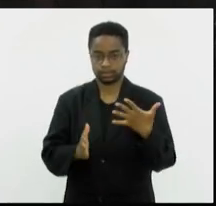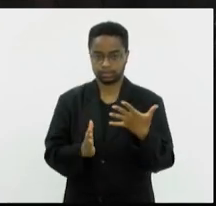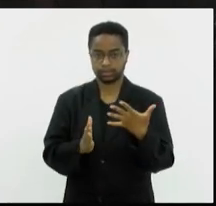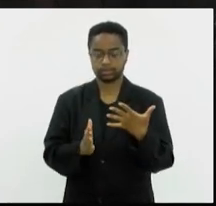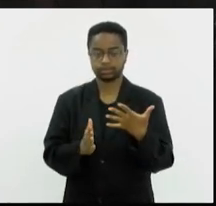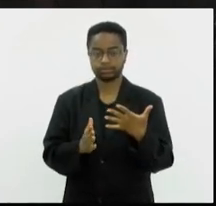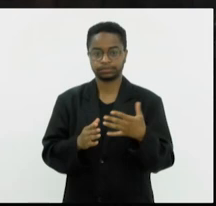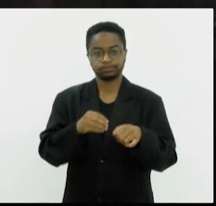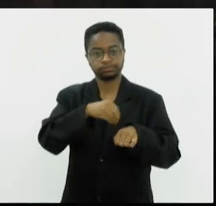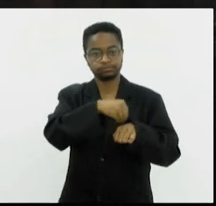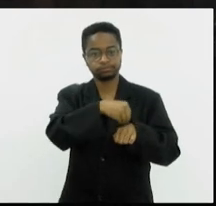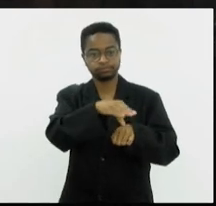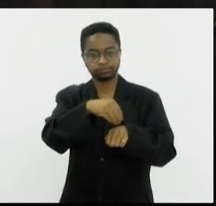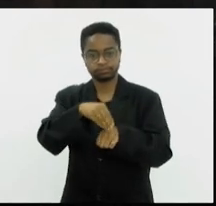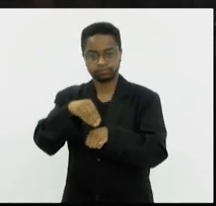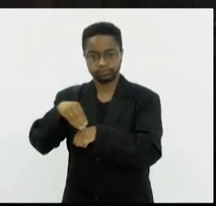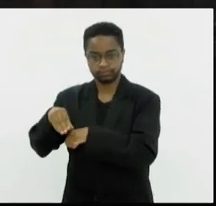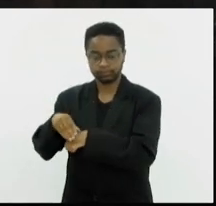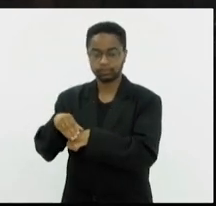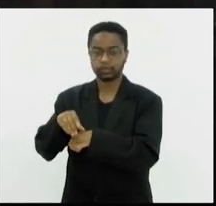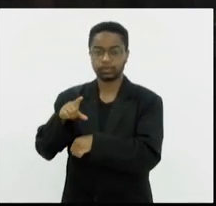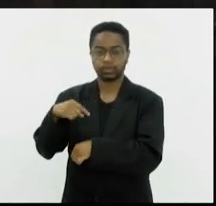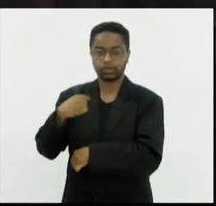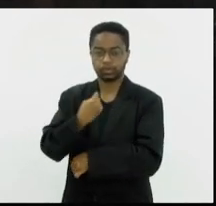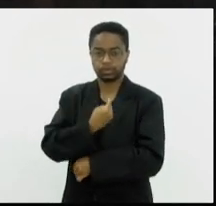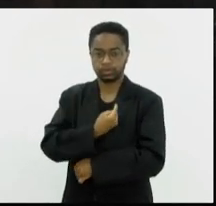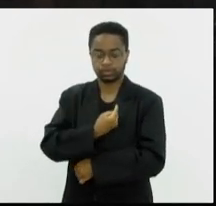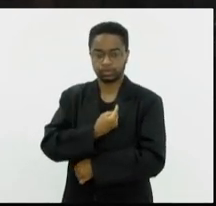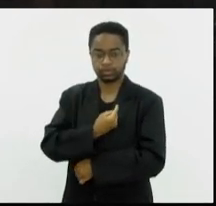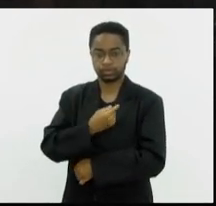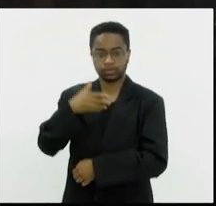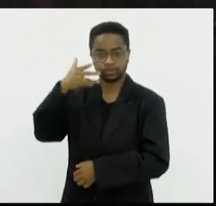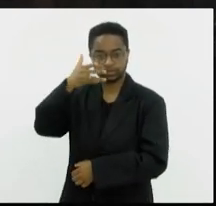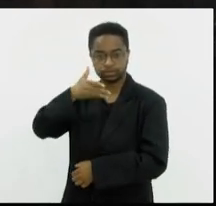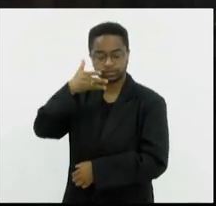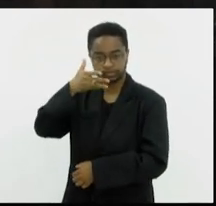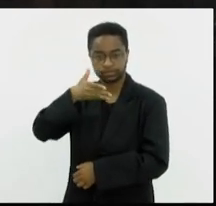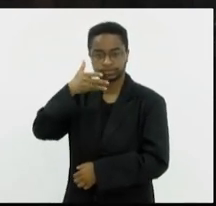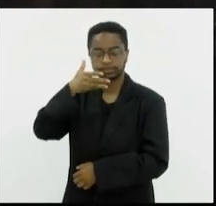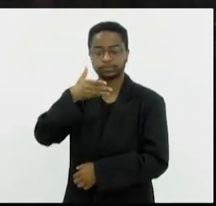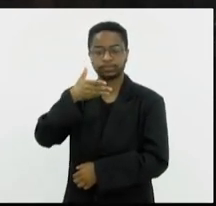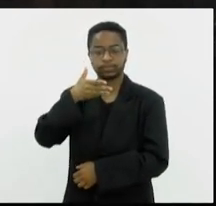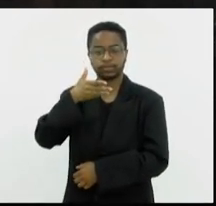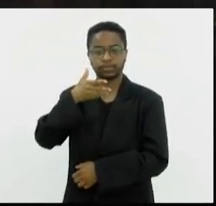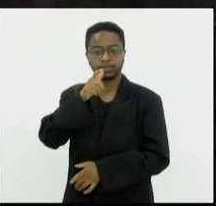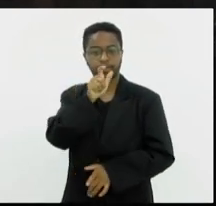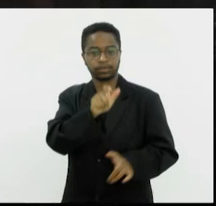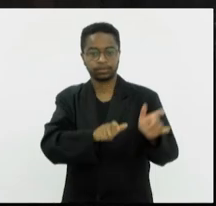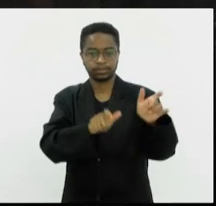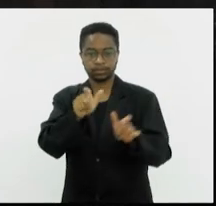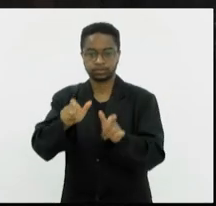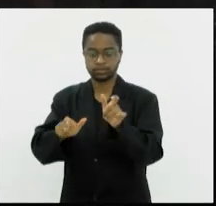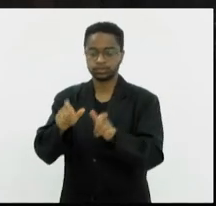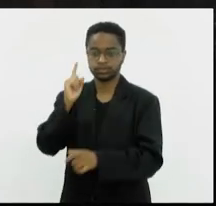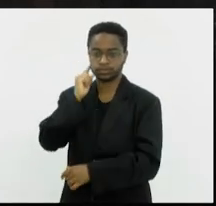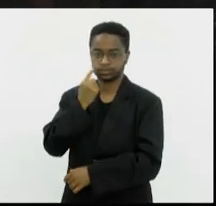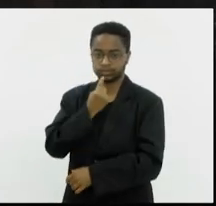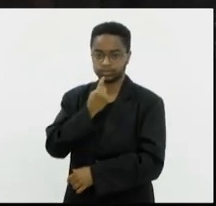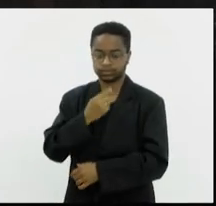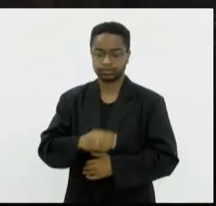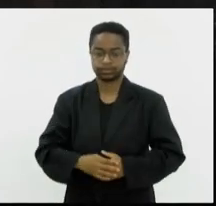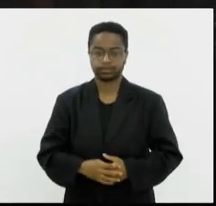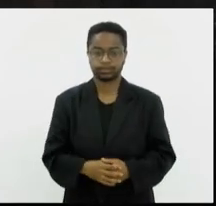de libras que da língua de libras que leva a nossa voz aos deficientes